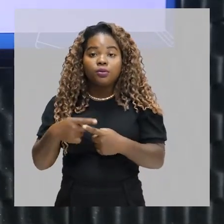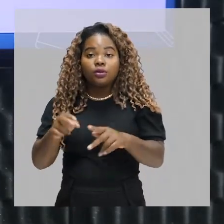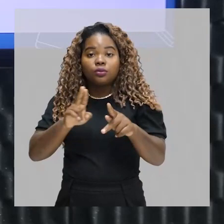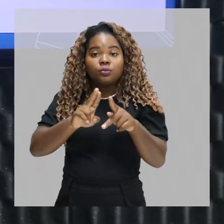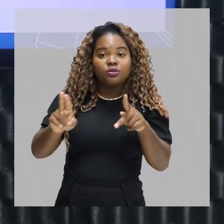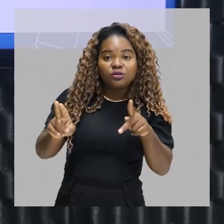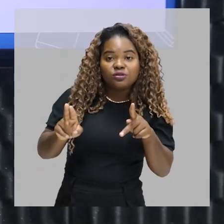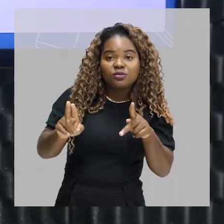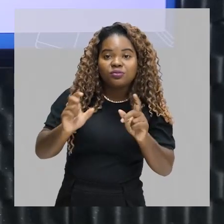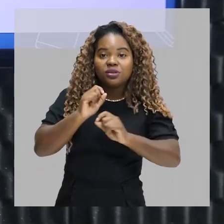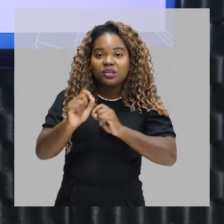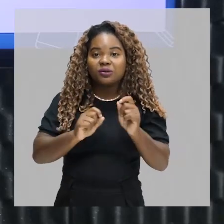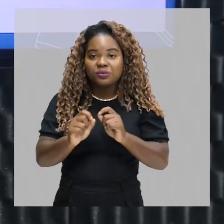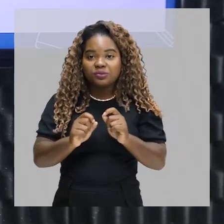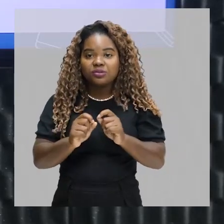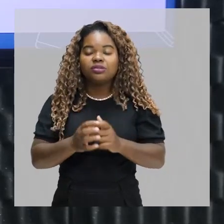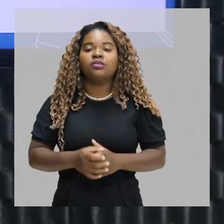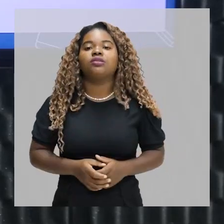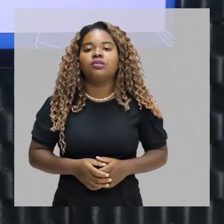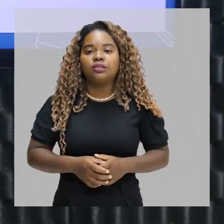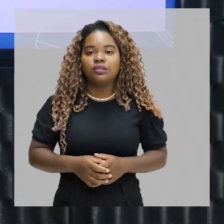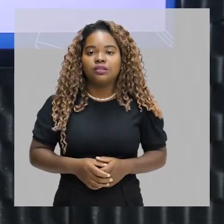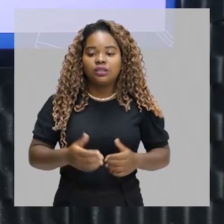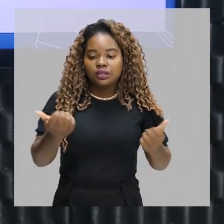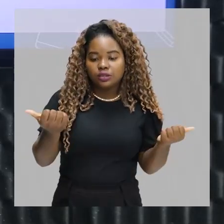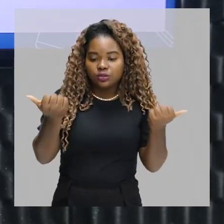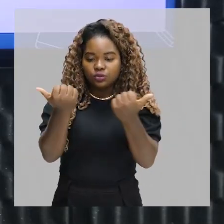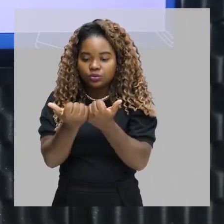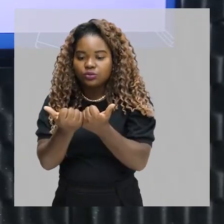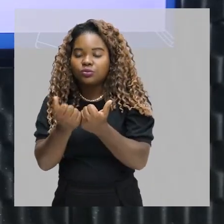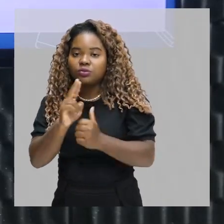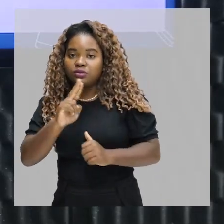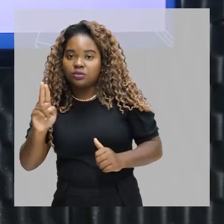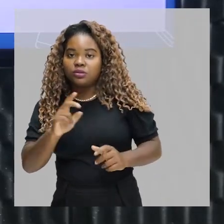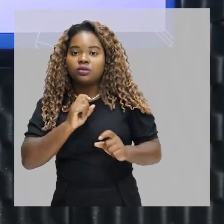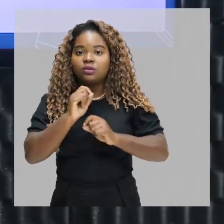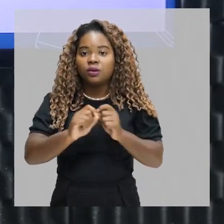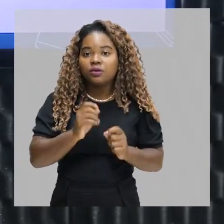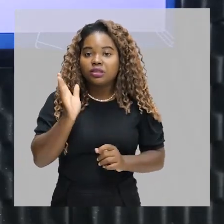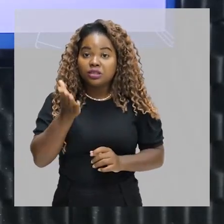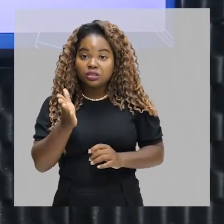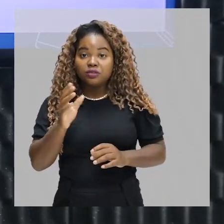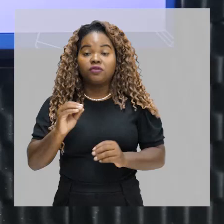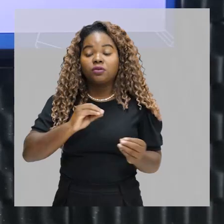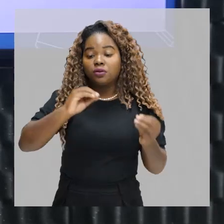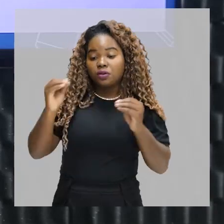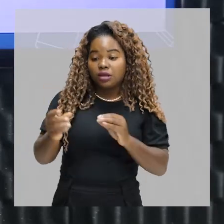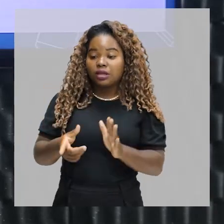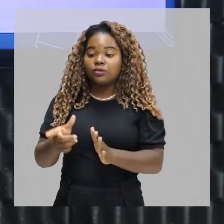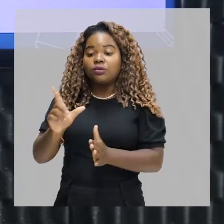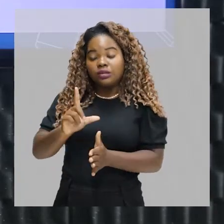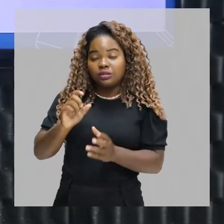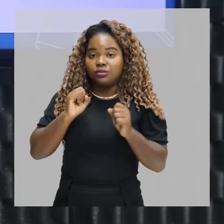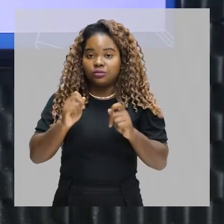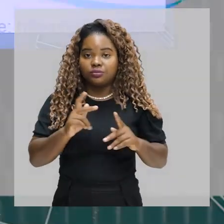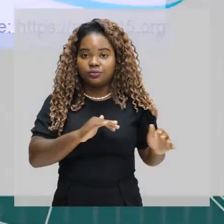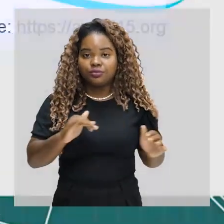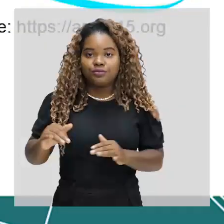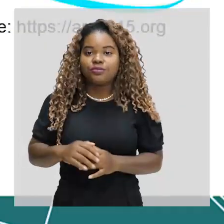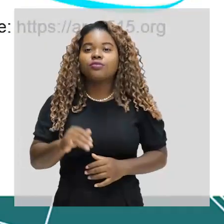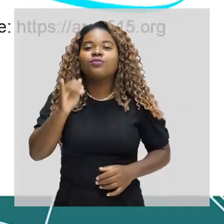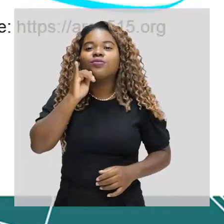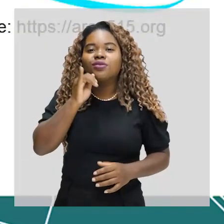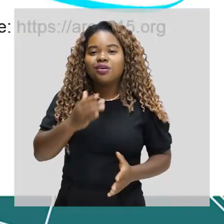pronome normalmente faz referência, quando ele substitui um nome, a algo que já foi citado anteriormente, tá?